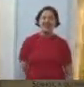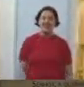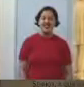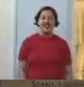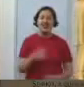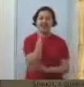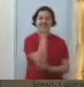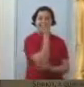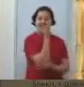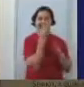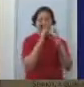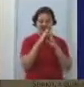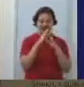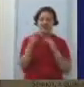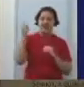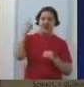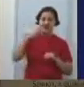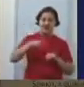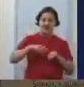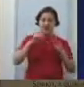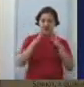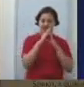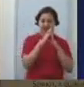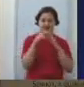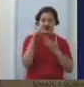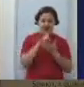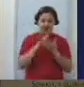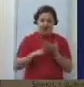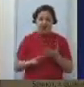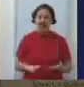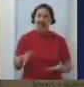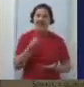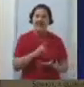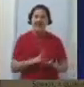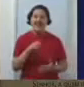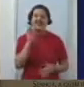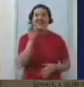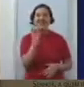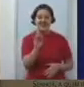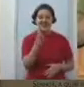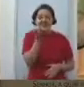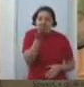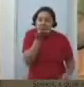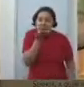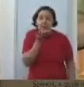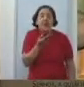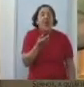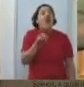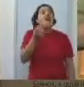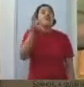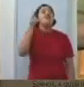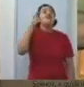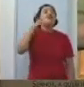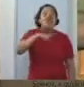Voltou na casa dele, pegou Mateus capítulo 7, falou: não adianta soprar. Ah, vieram